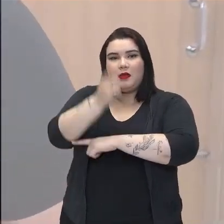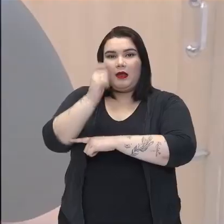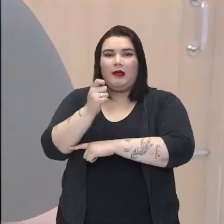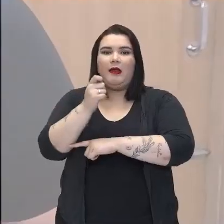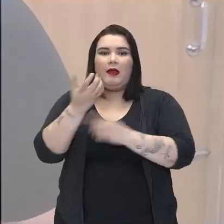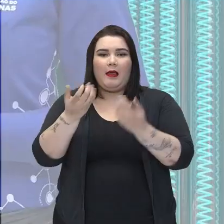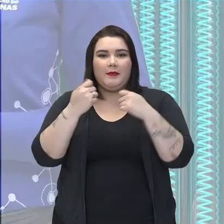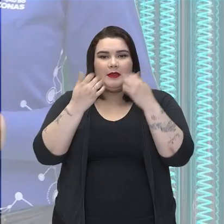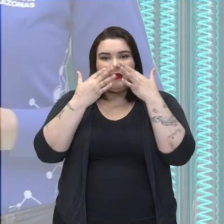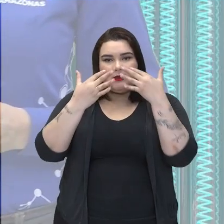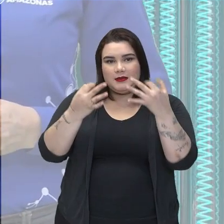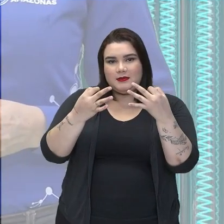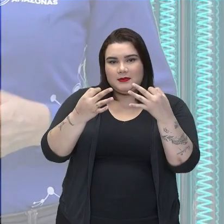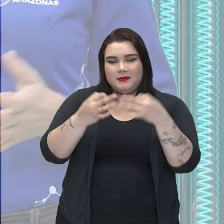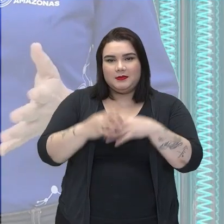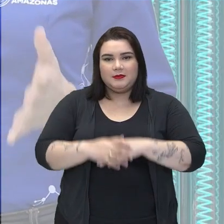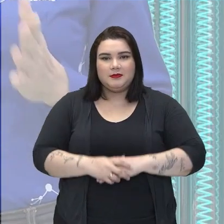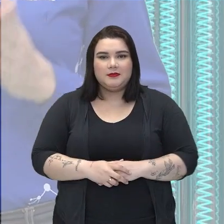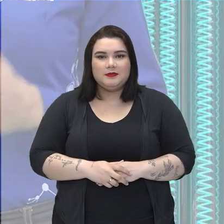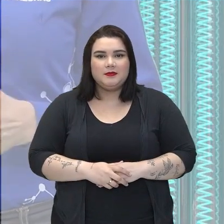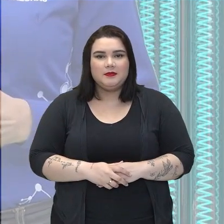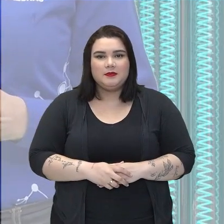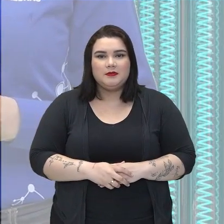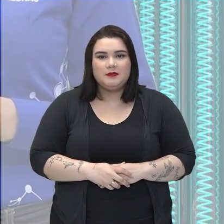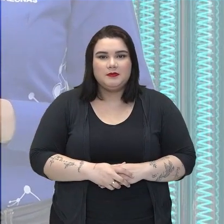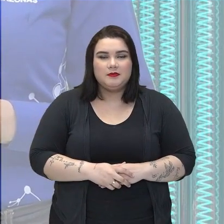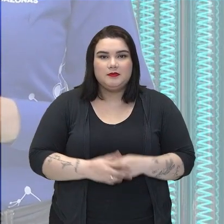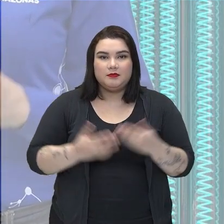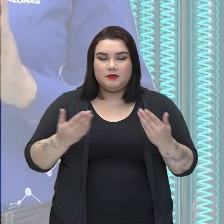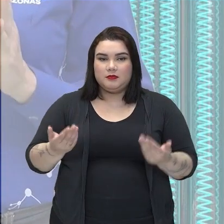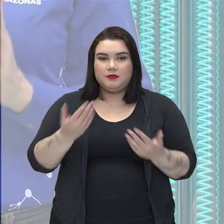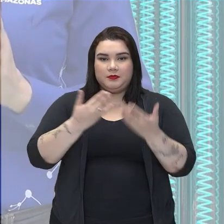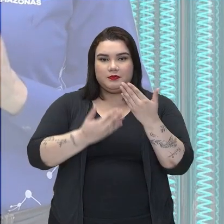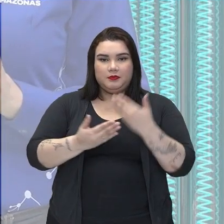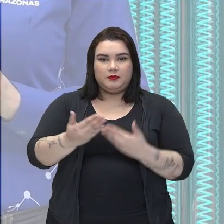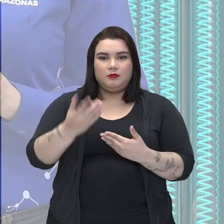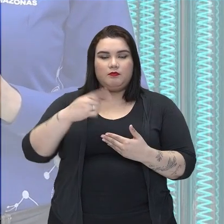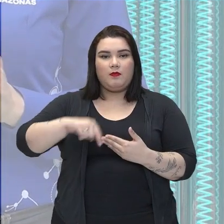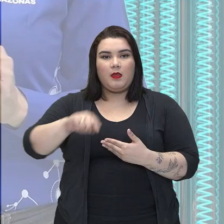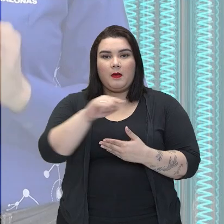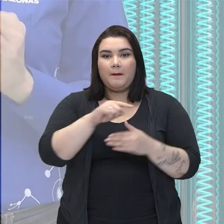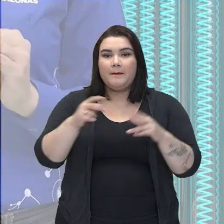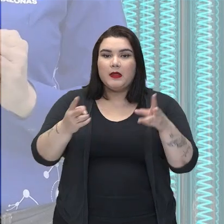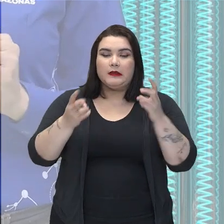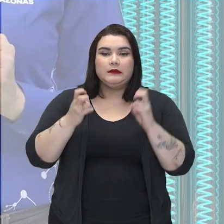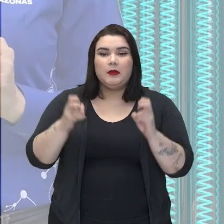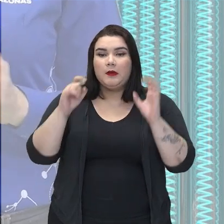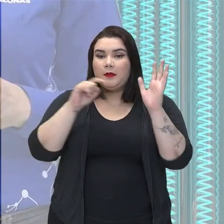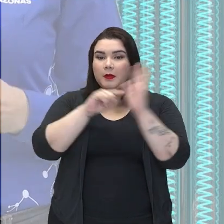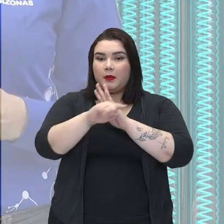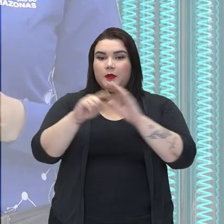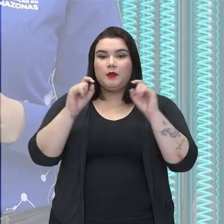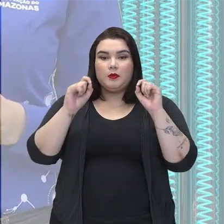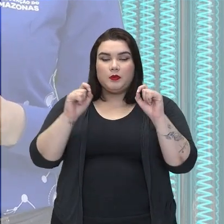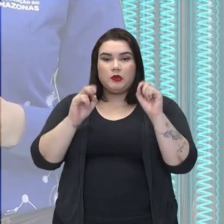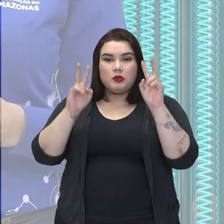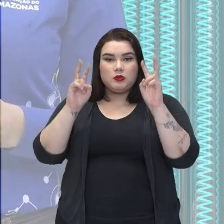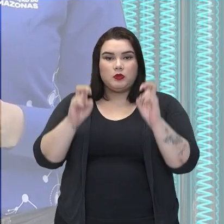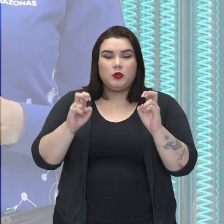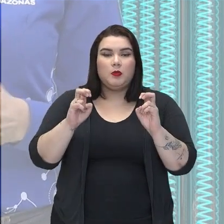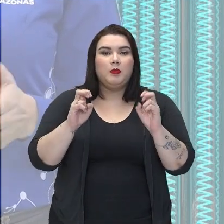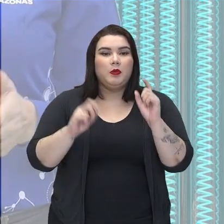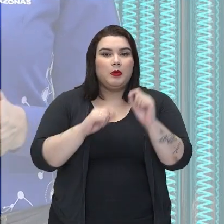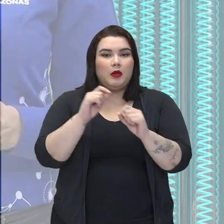atenção. Então, olha só, vamos lá. Continuando aqui, olha, vocês podem observar que a pergunta foi a respeito de